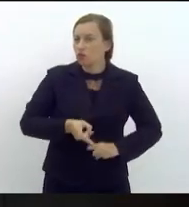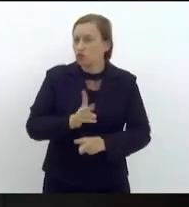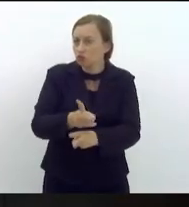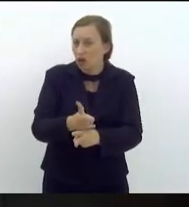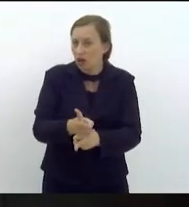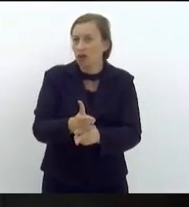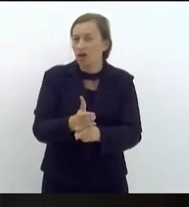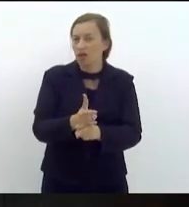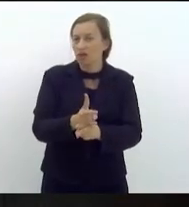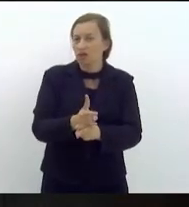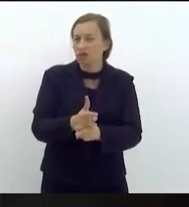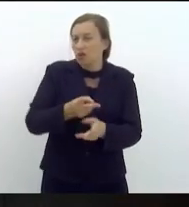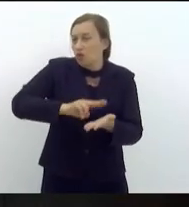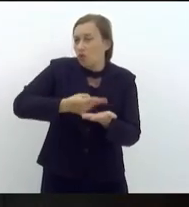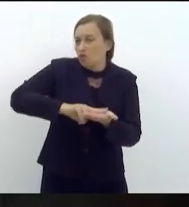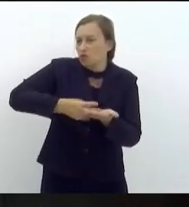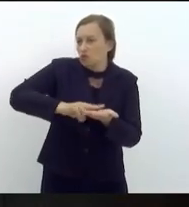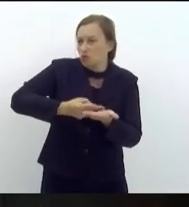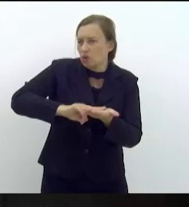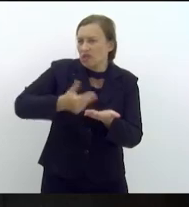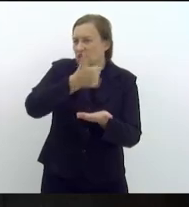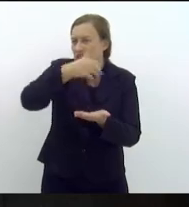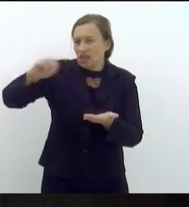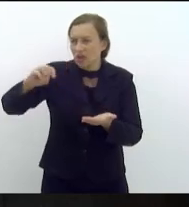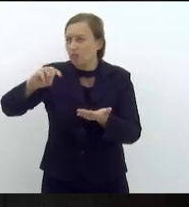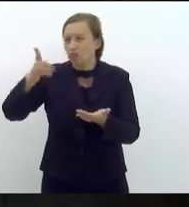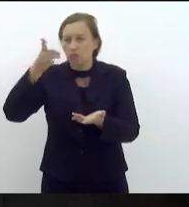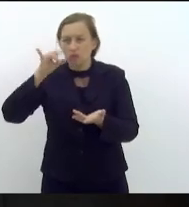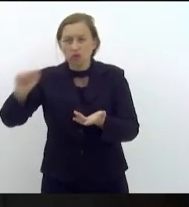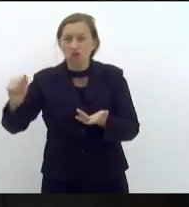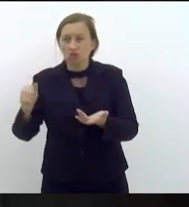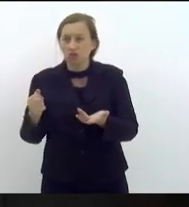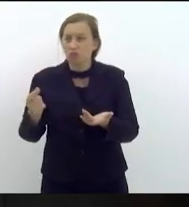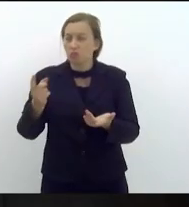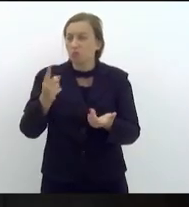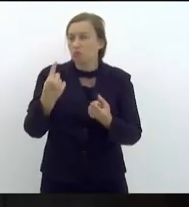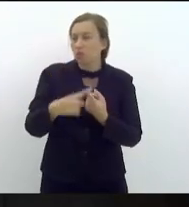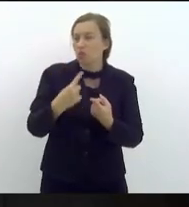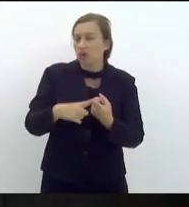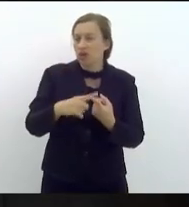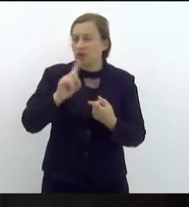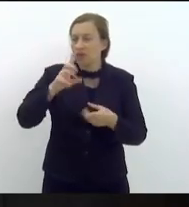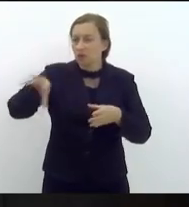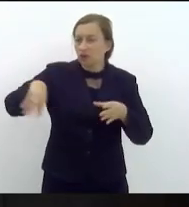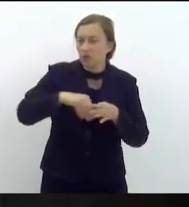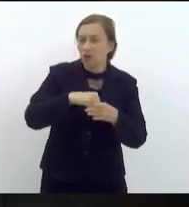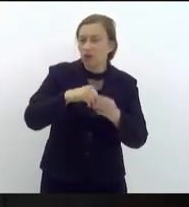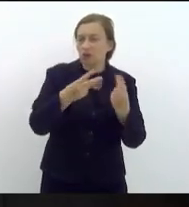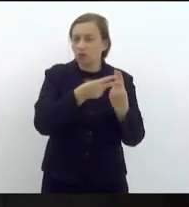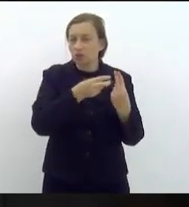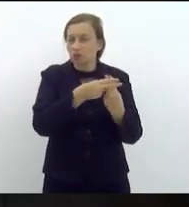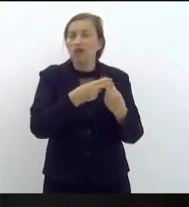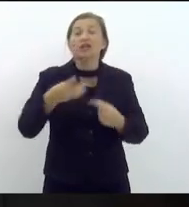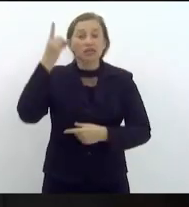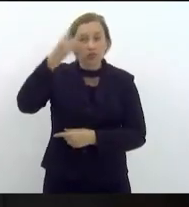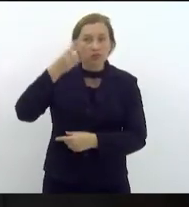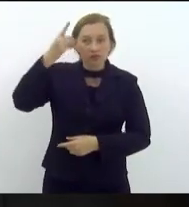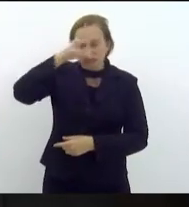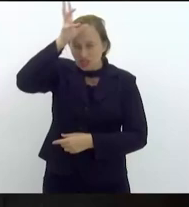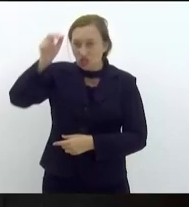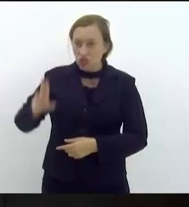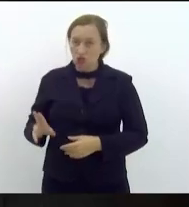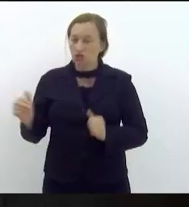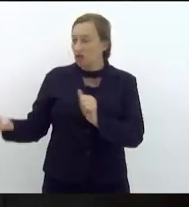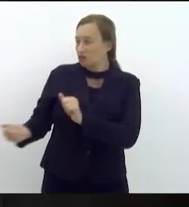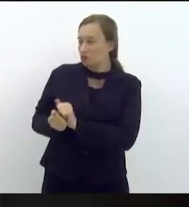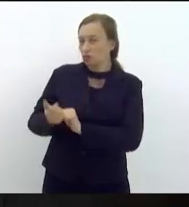sem convulsões por dia porque não está no SUS quero lembrar e para concluir a deputada te ajude já foi Condes